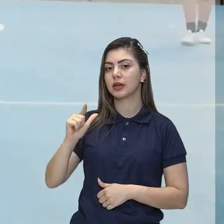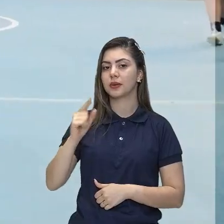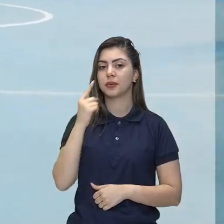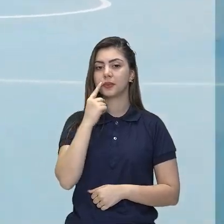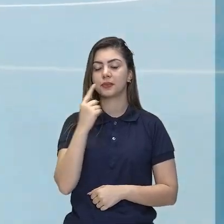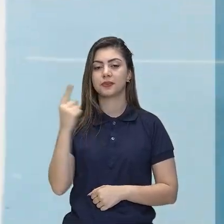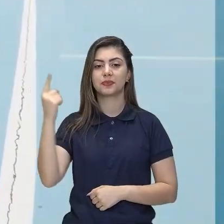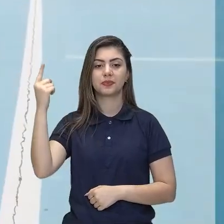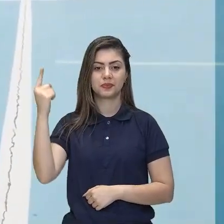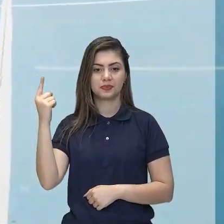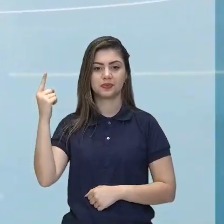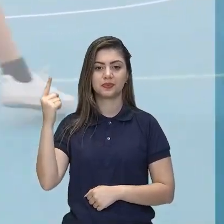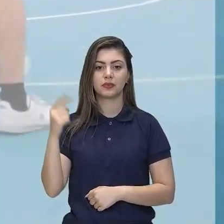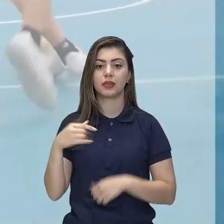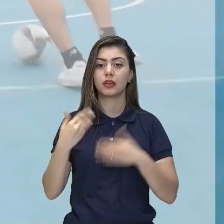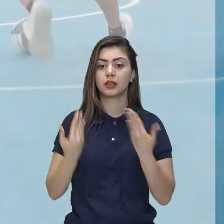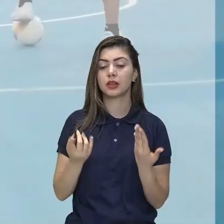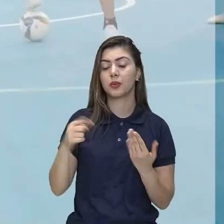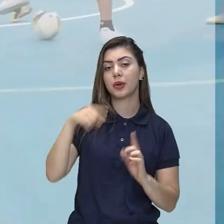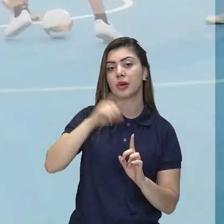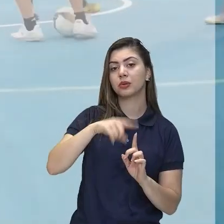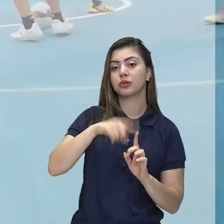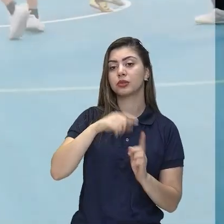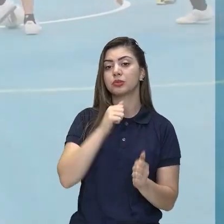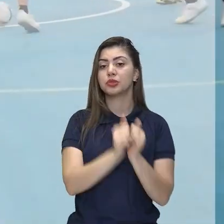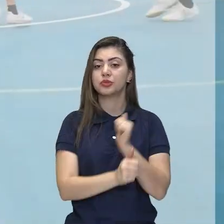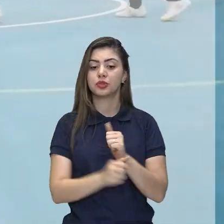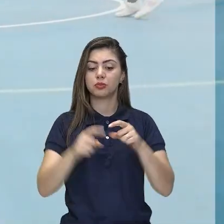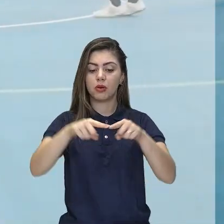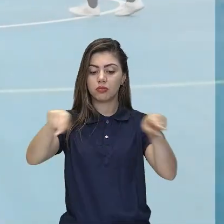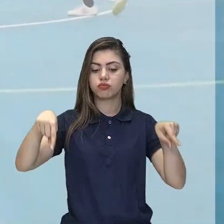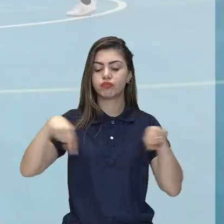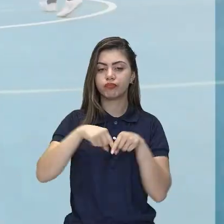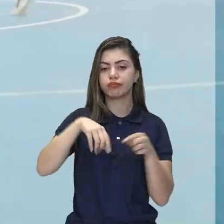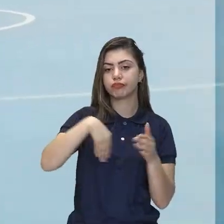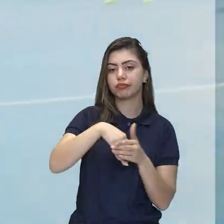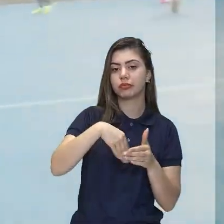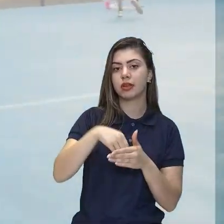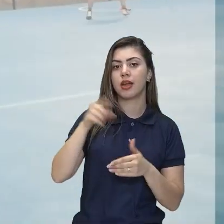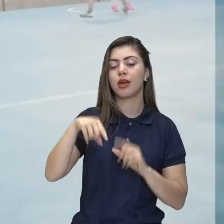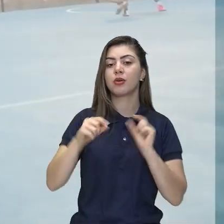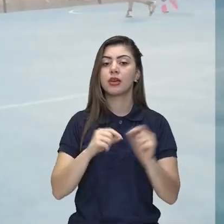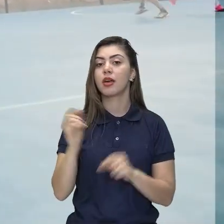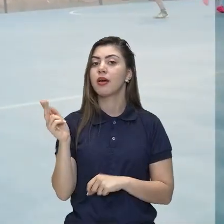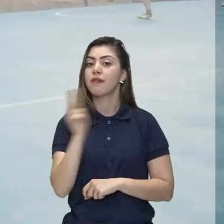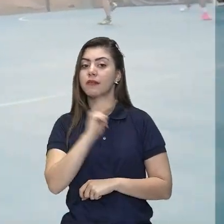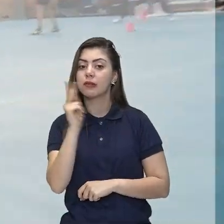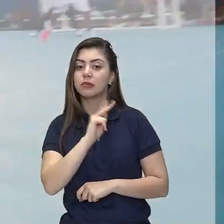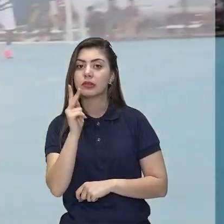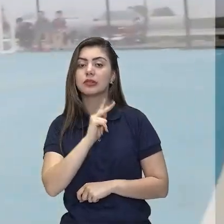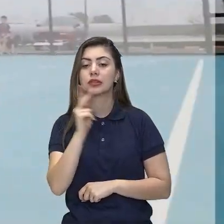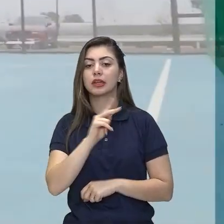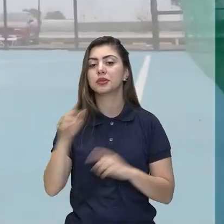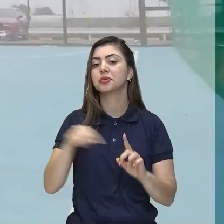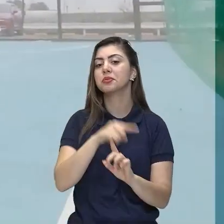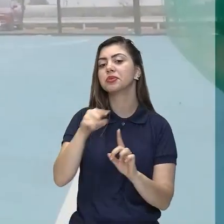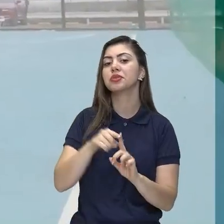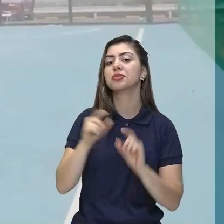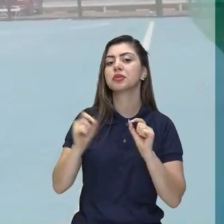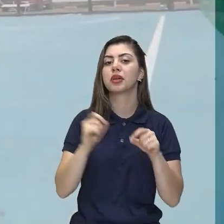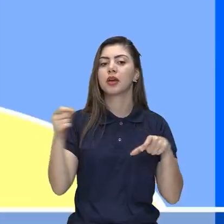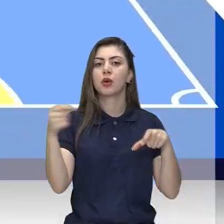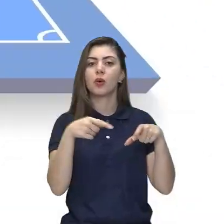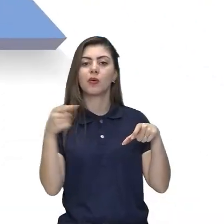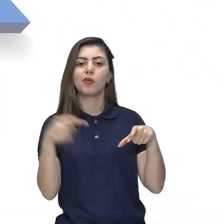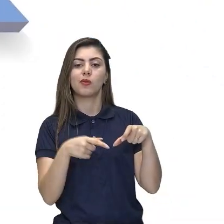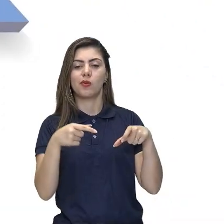O futsal, uma versão do futebol de quadra, é um esporte de ritmo acelerado, cujo objetivo é fazer mais gols que o